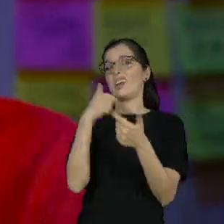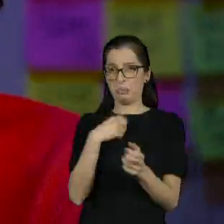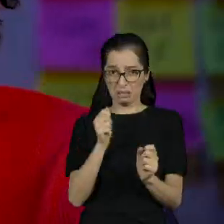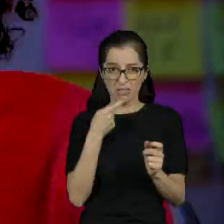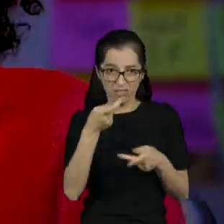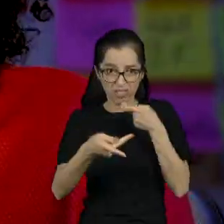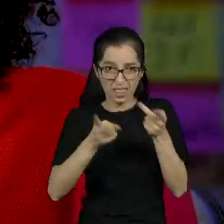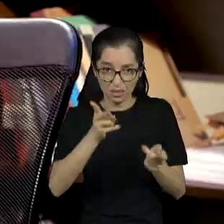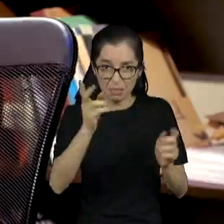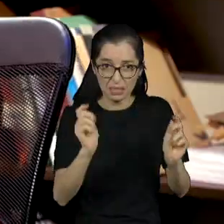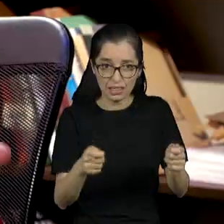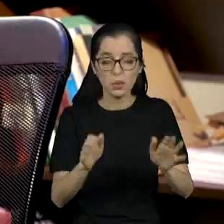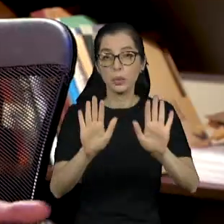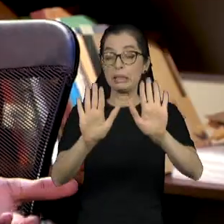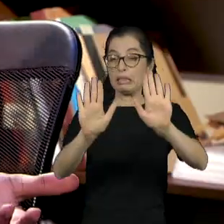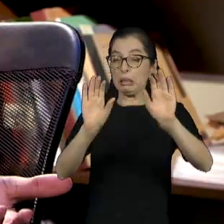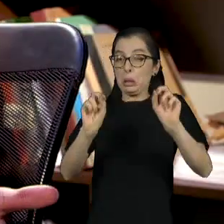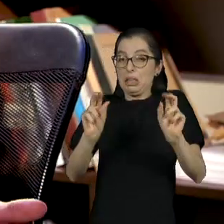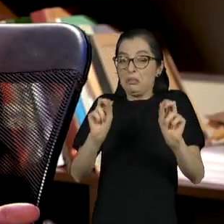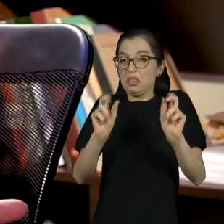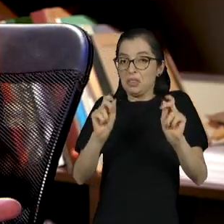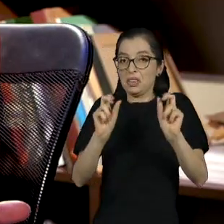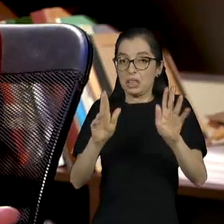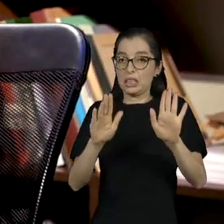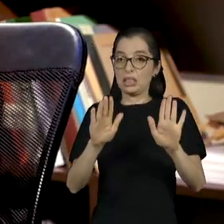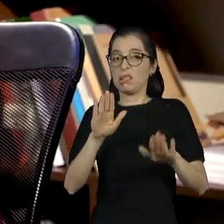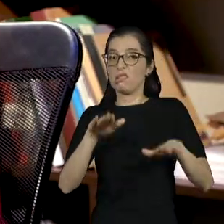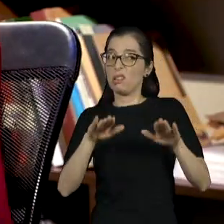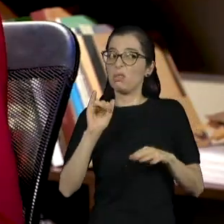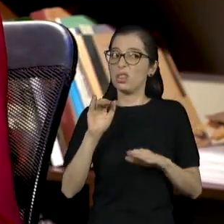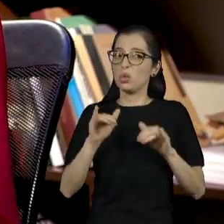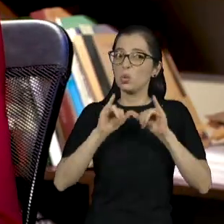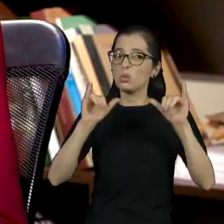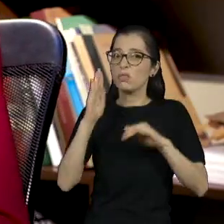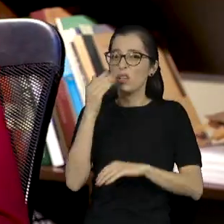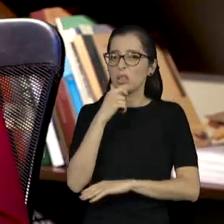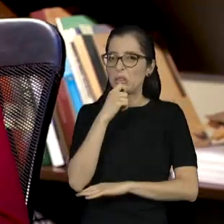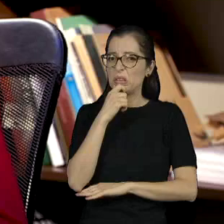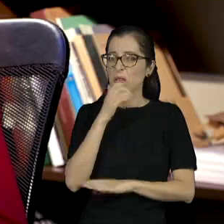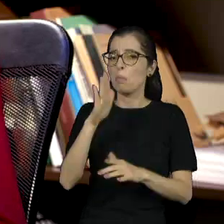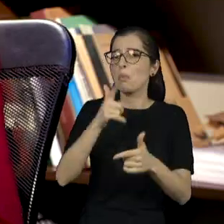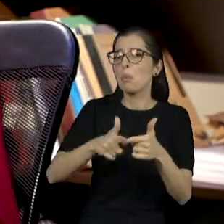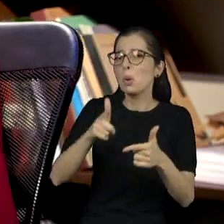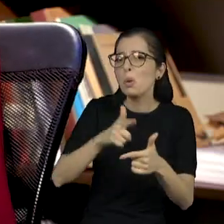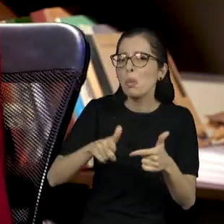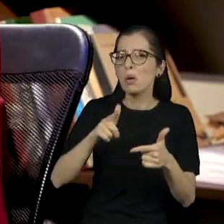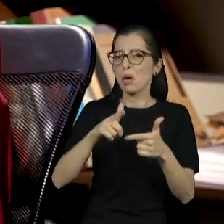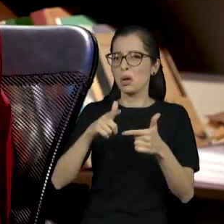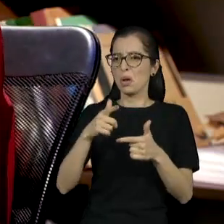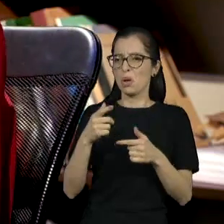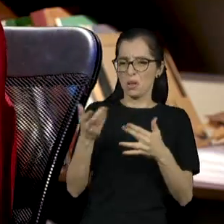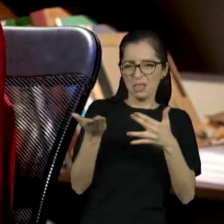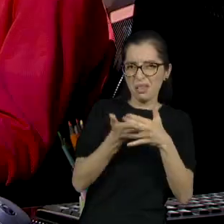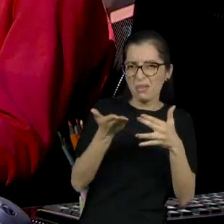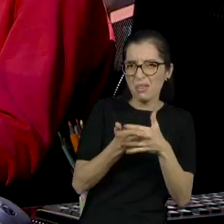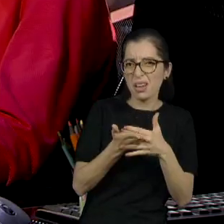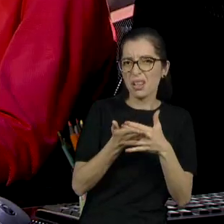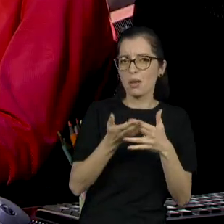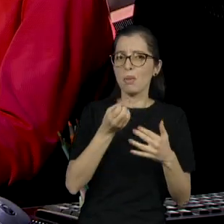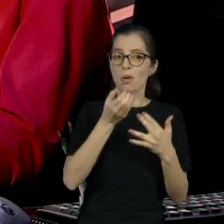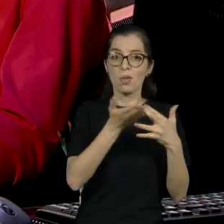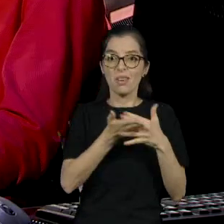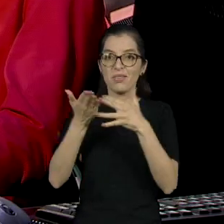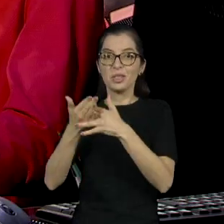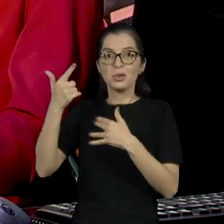Tá bom, ok. Talvez seja fake news mesmo, mas é porque a notícia da gente ter 2 intervalos é tão boa que eu